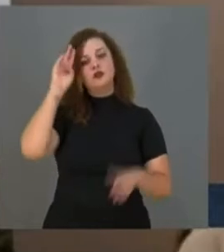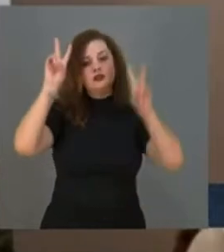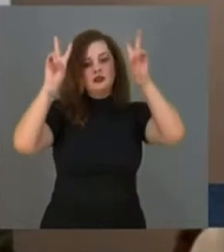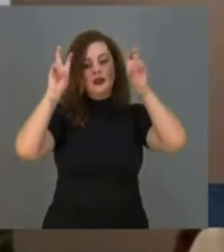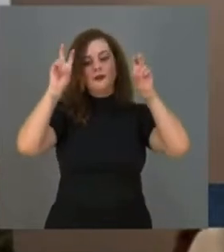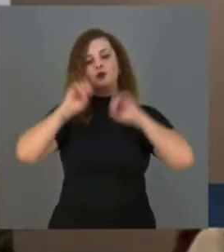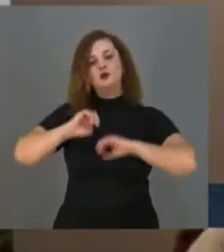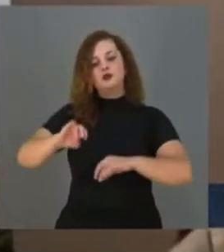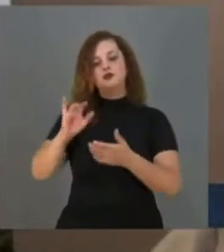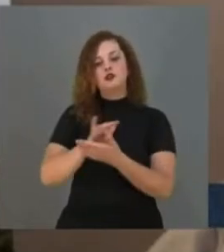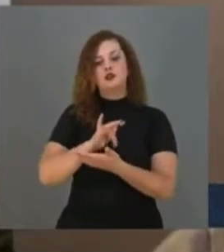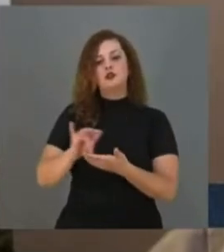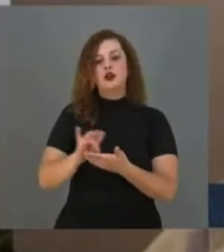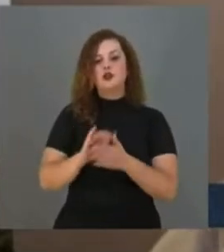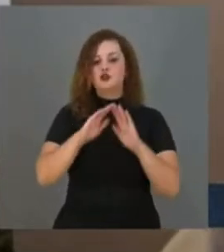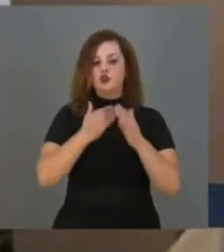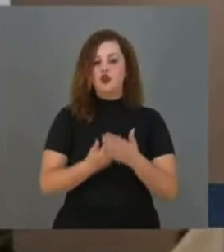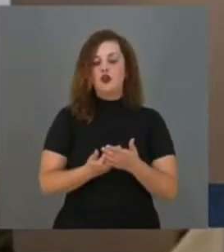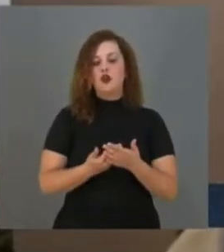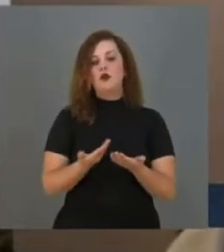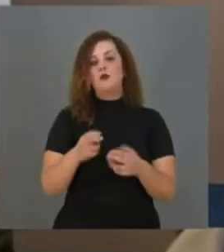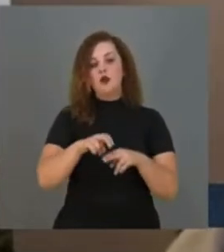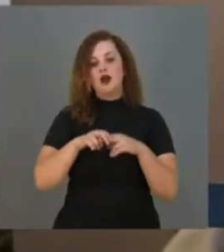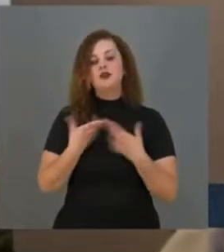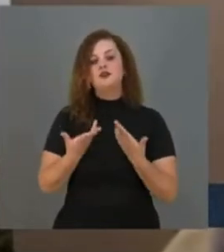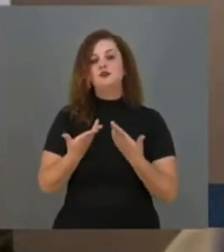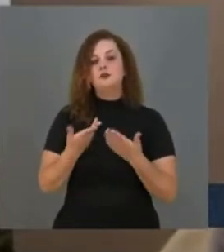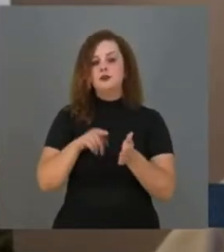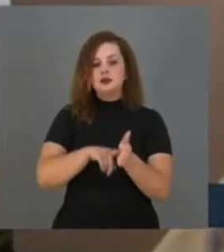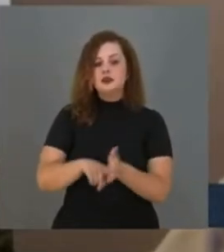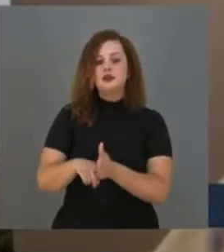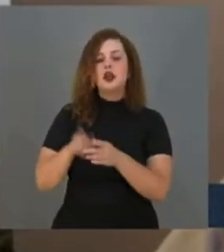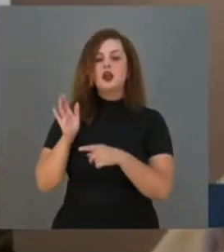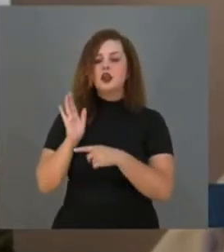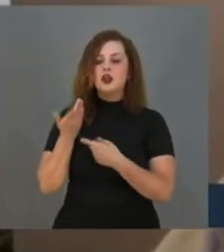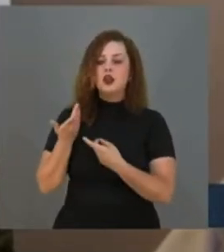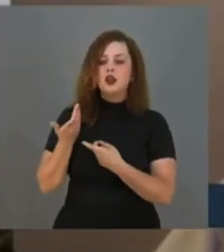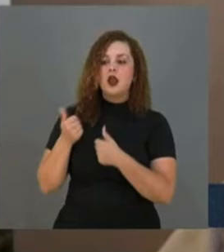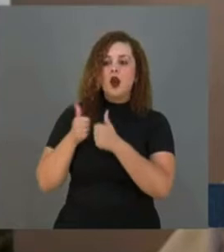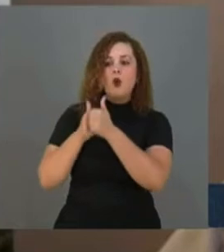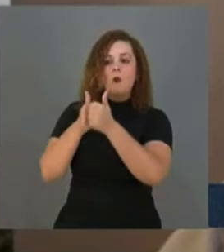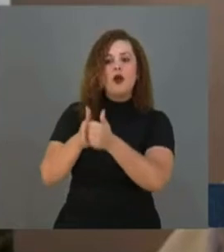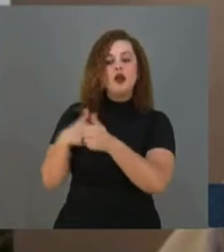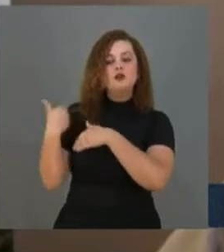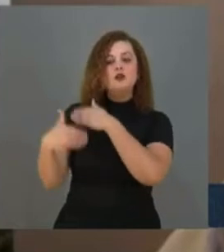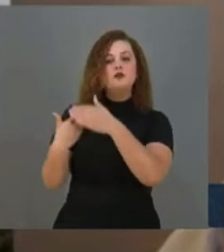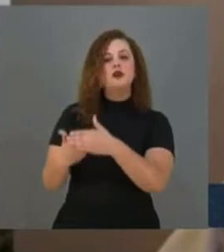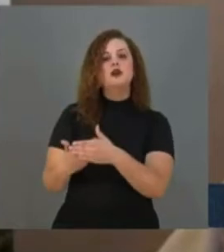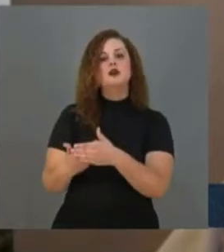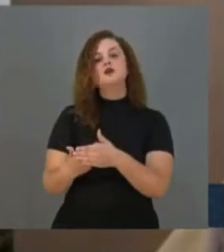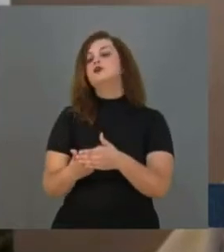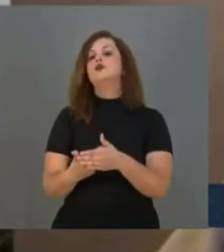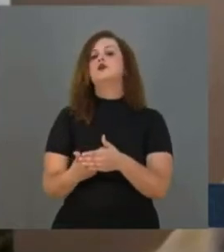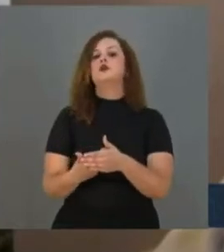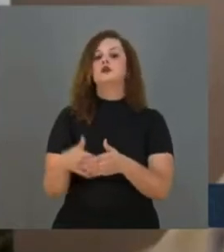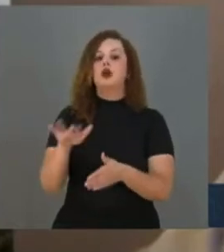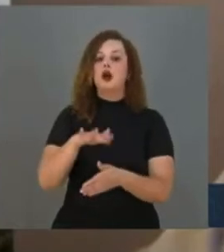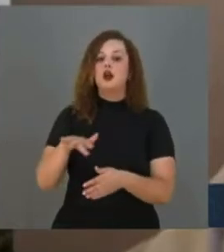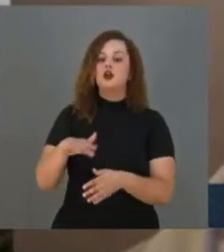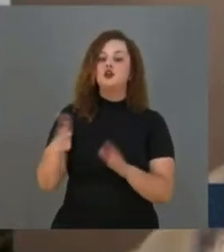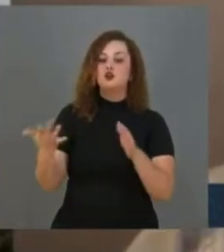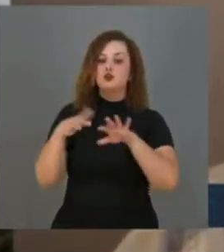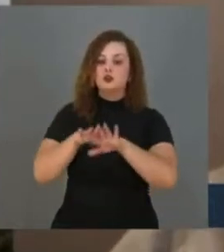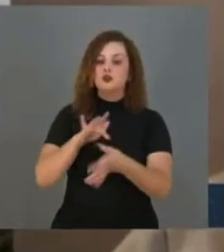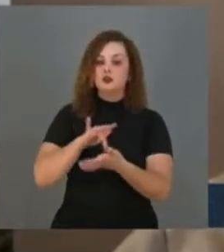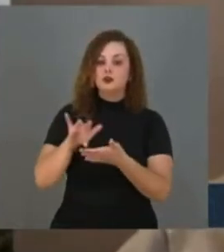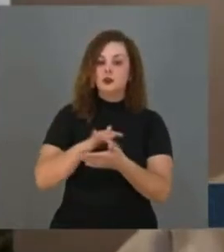nas escolas através de pesquisas que acompanharam o desenvolvimento de alguns programas nacionais de inclusão digital. Para